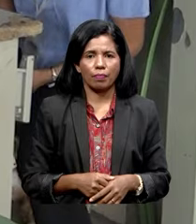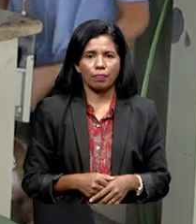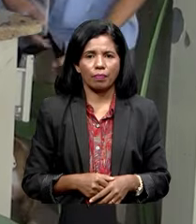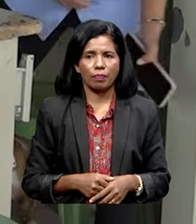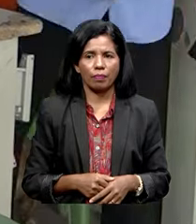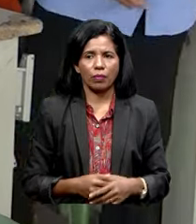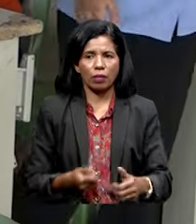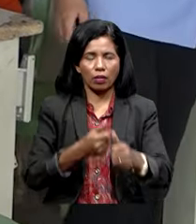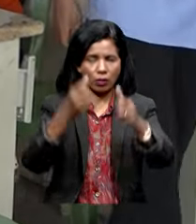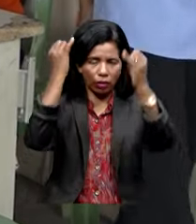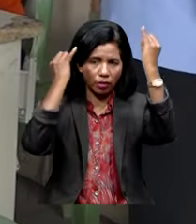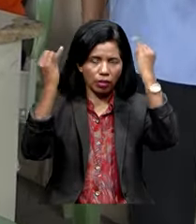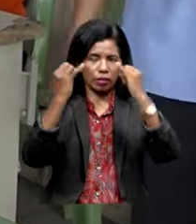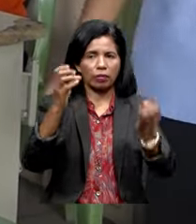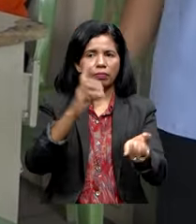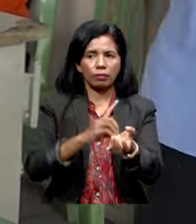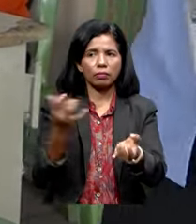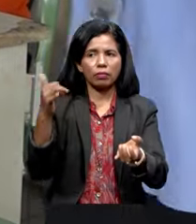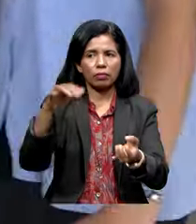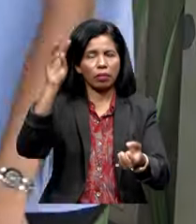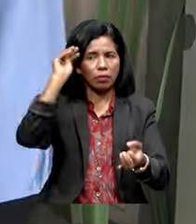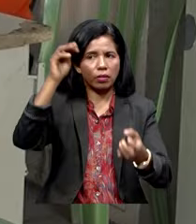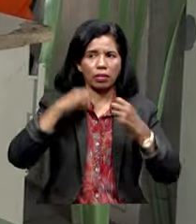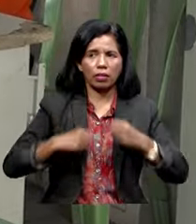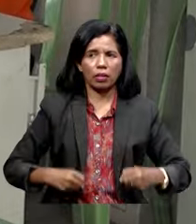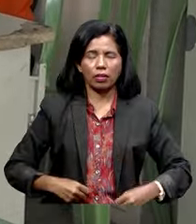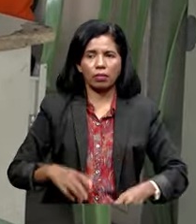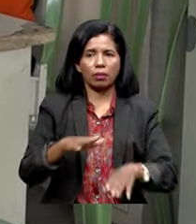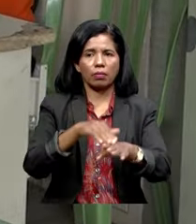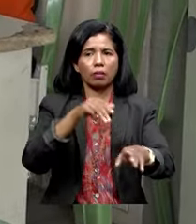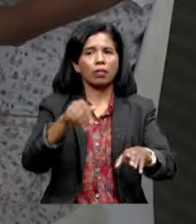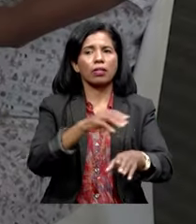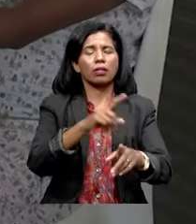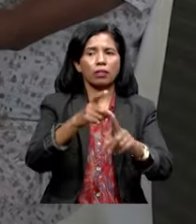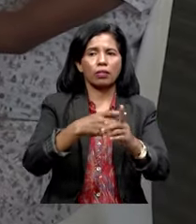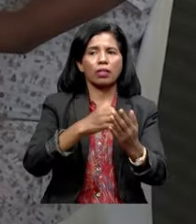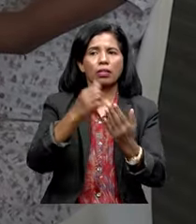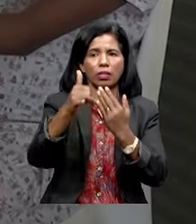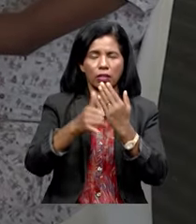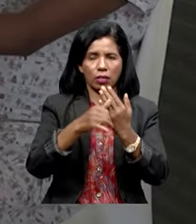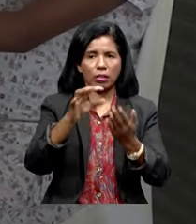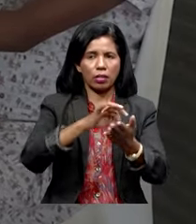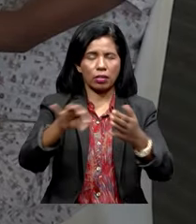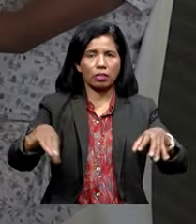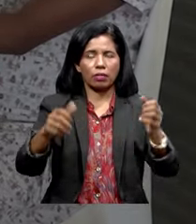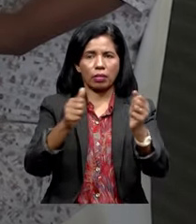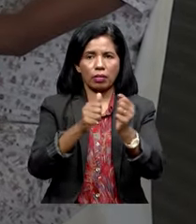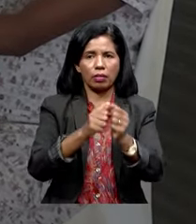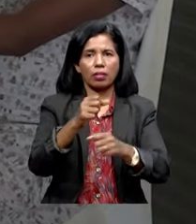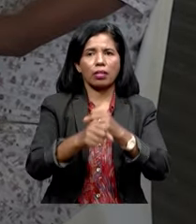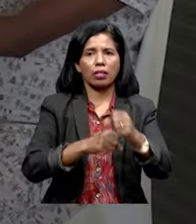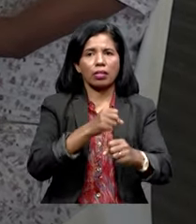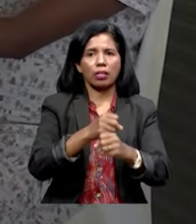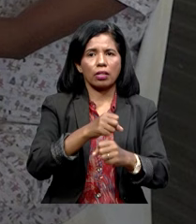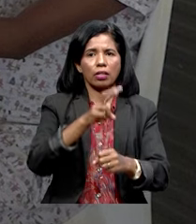Tuir informação no se pessoal saúde valam no Ministério de Saúde e Recrutamento e fulan janeiro no assina contrato e fulan março tinha rinruar